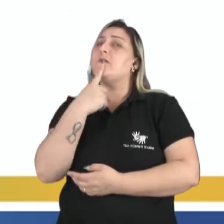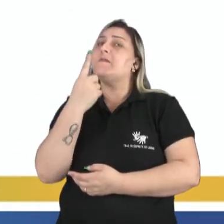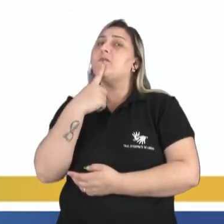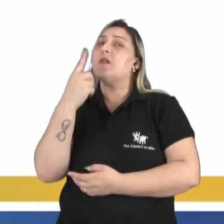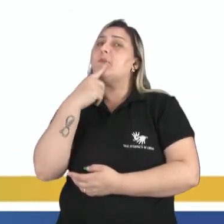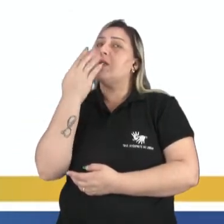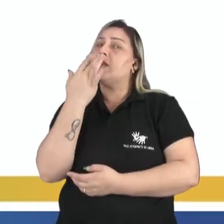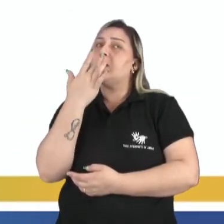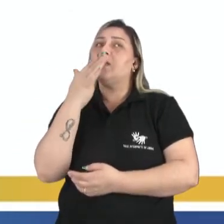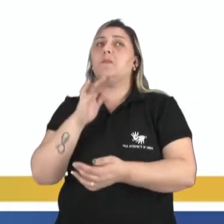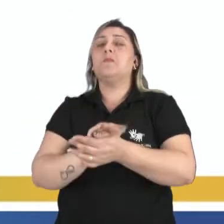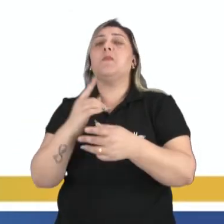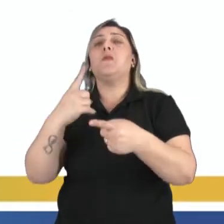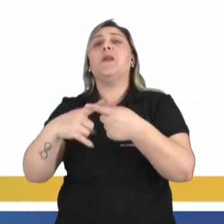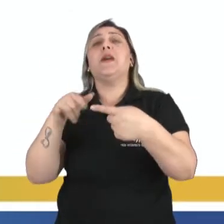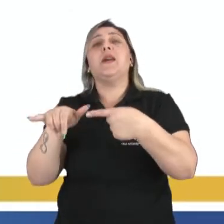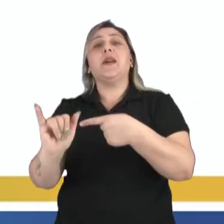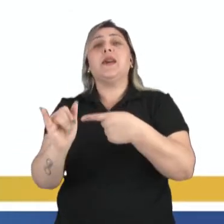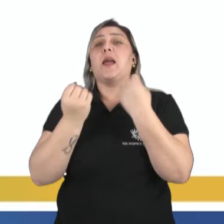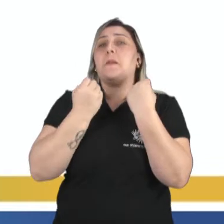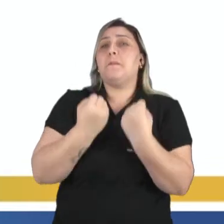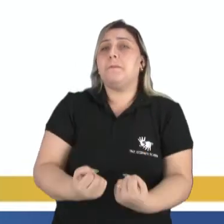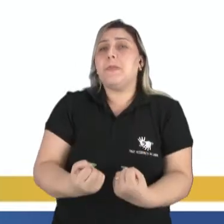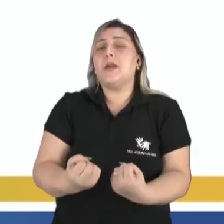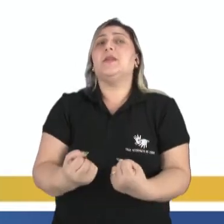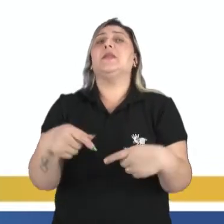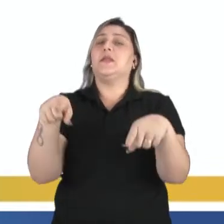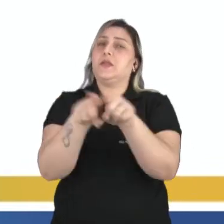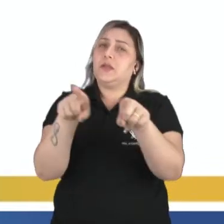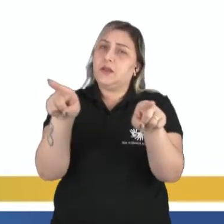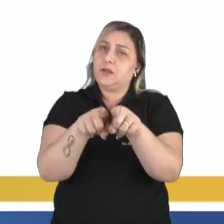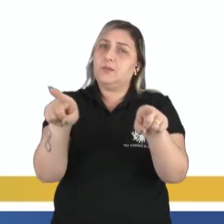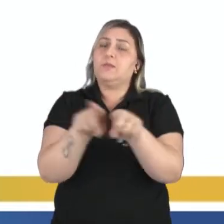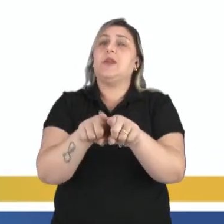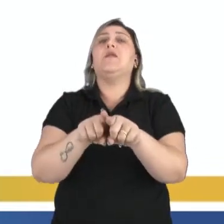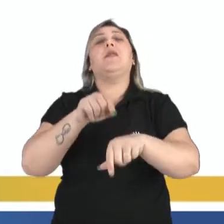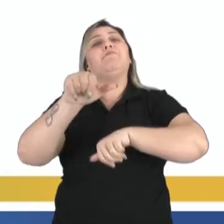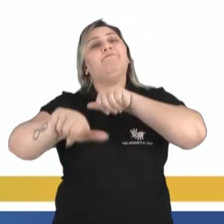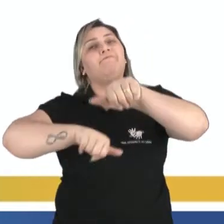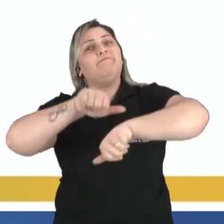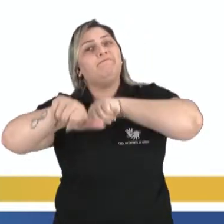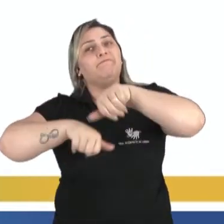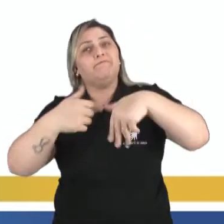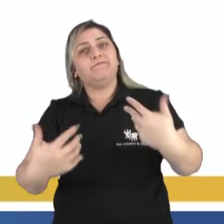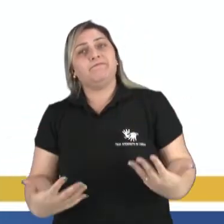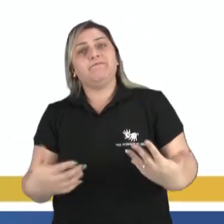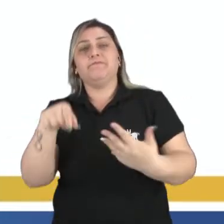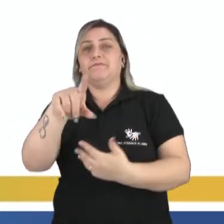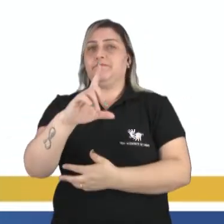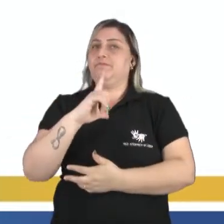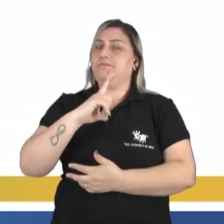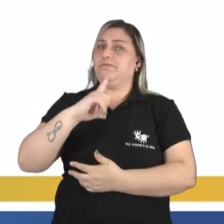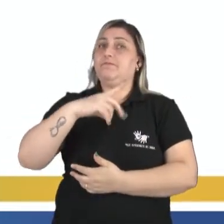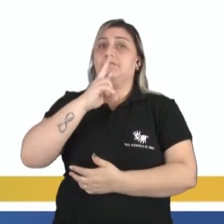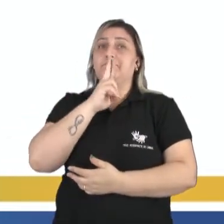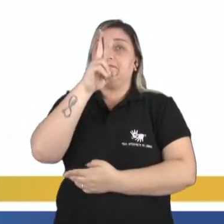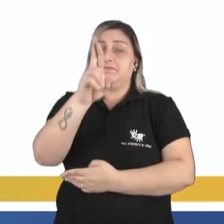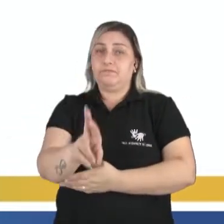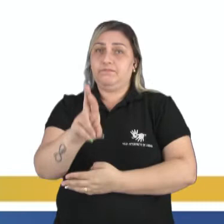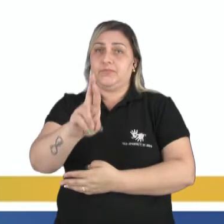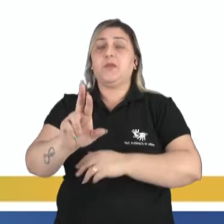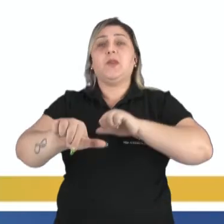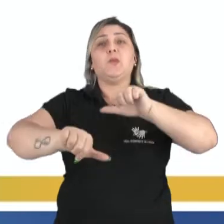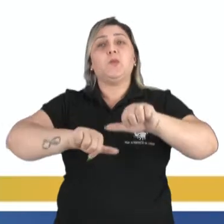Porque a componente Y, que é a força peso, ela também vai se alterando, né? Então, você tem uma resultante que